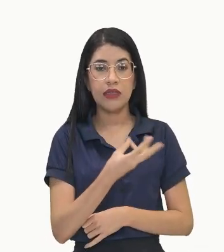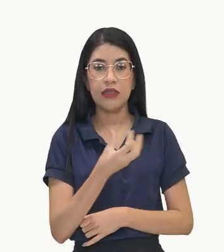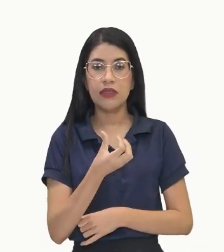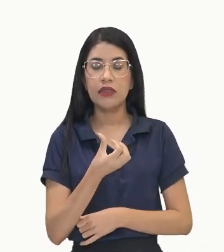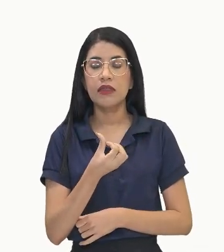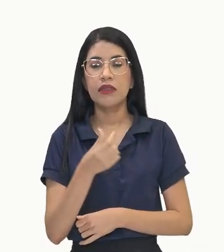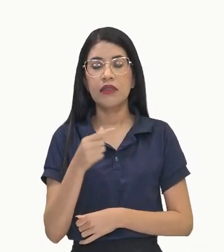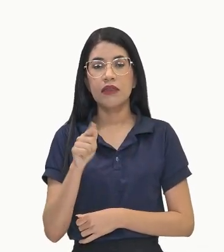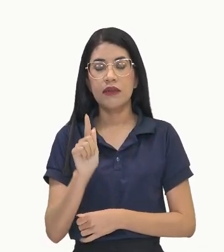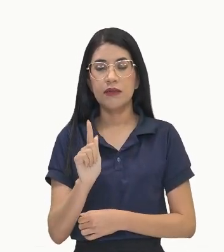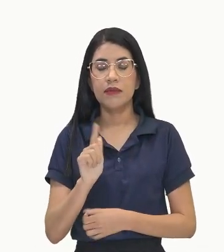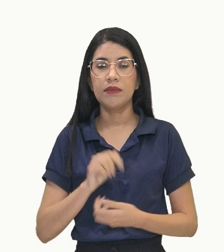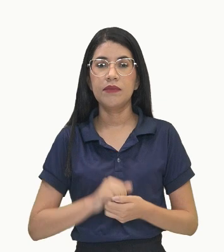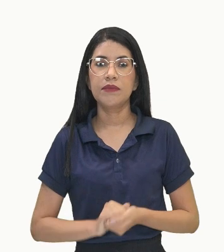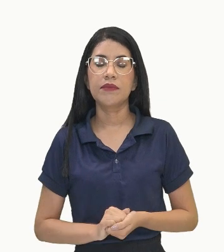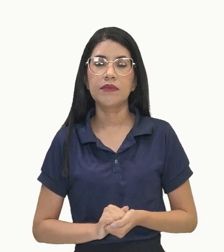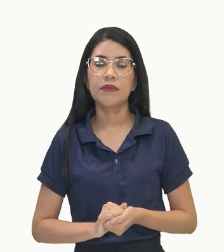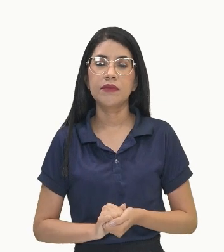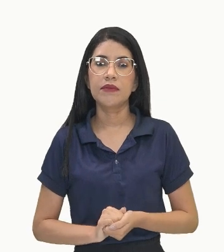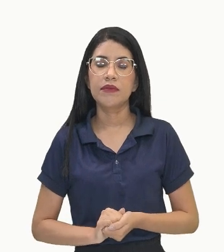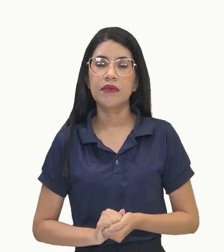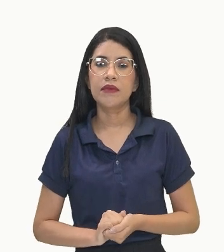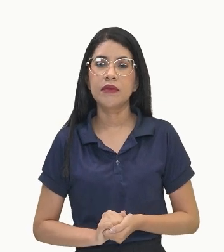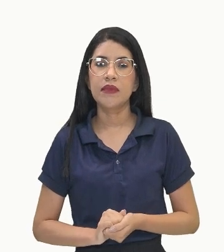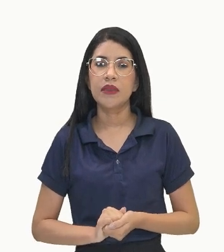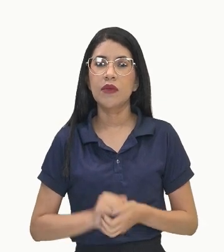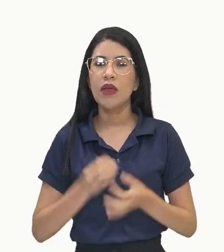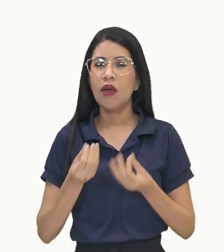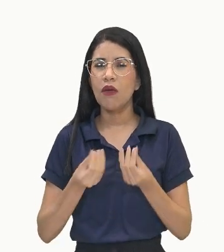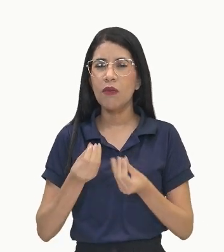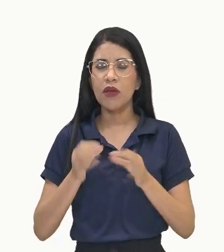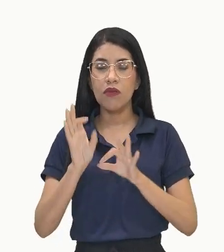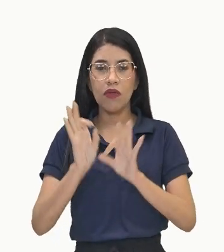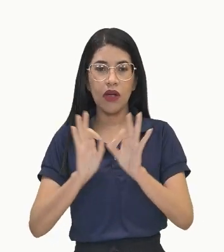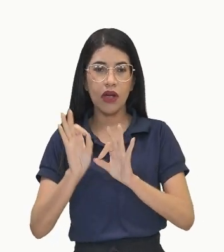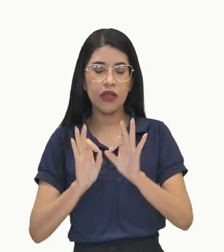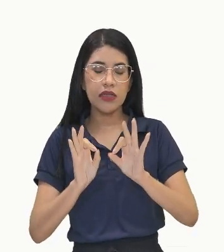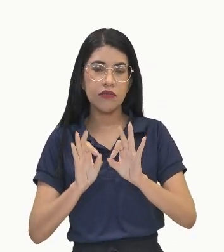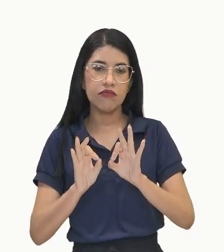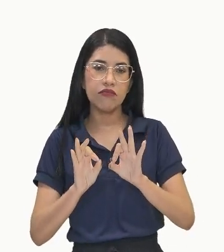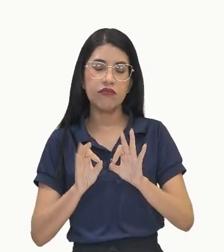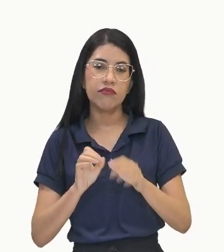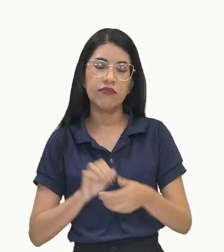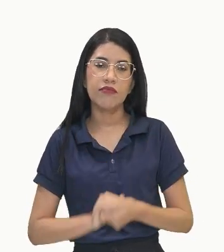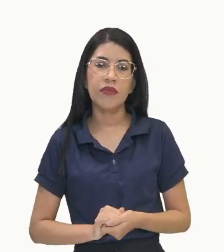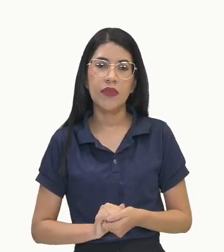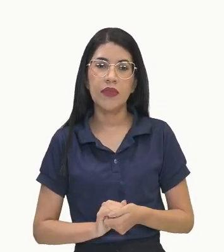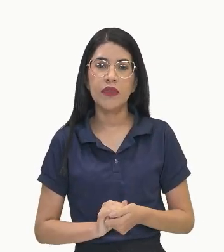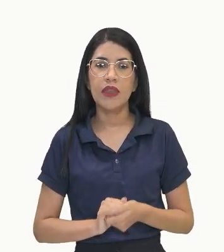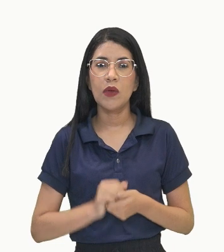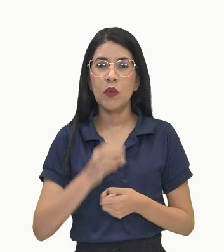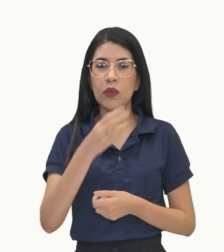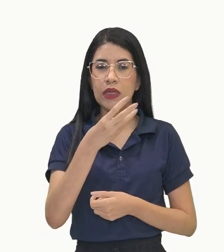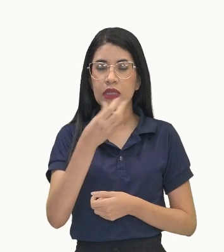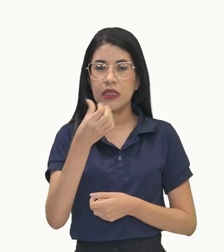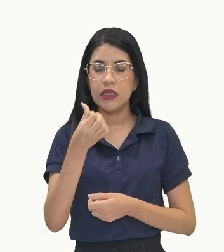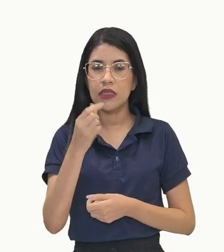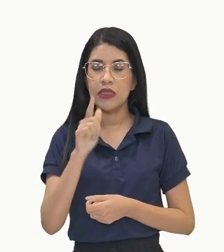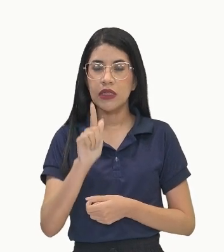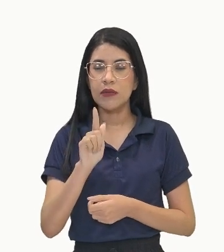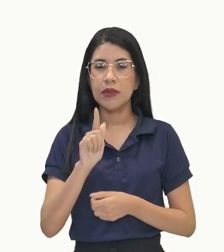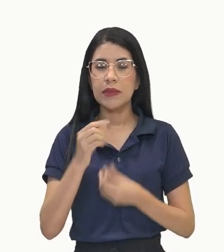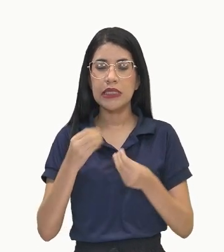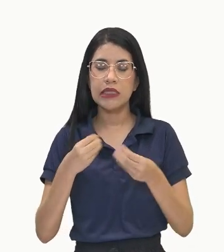a pergunta, eu coloco ele em cima ou eu coloco ele embaixo? É importante você